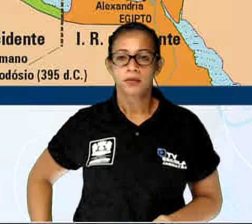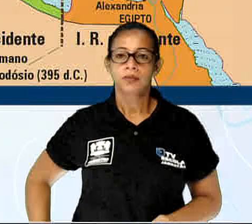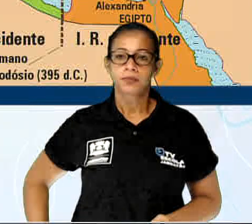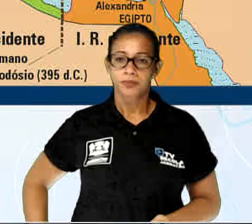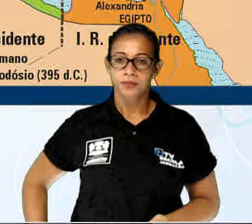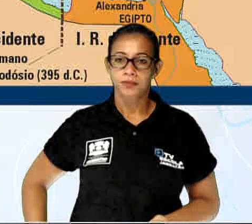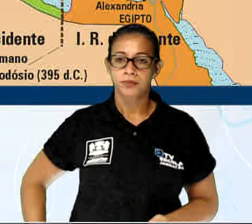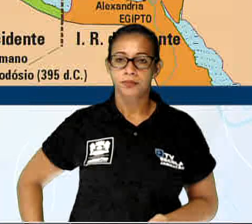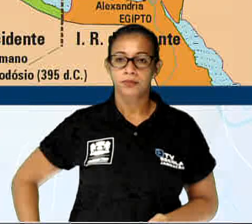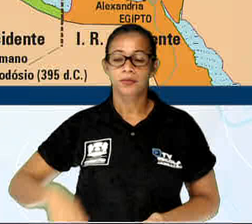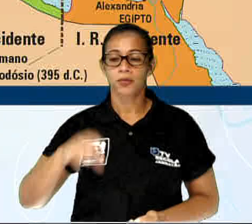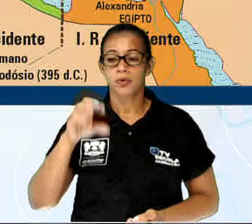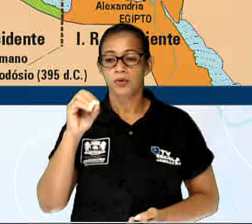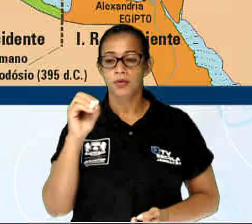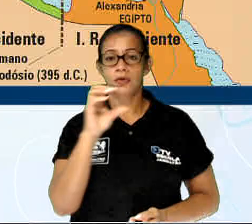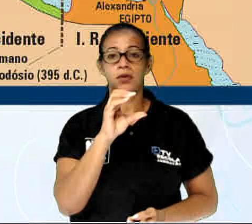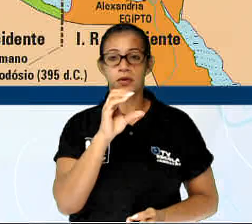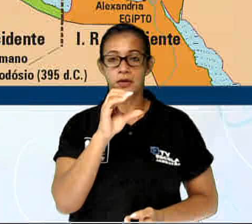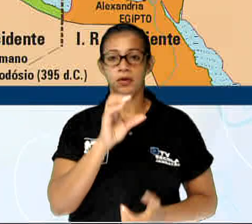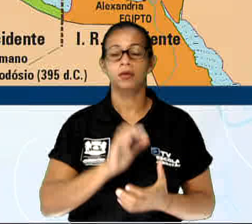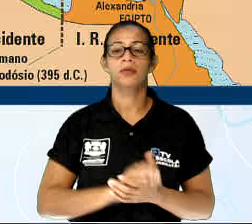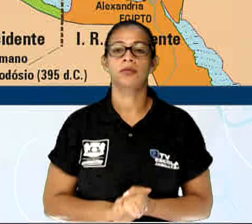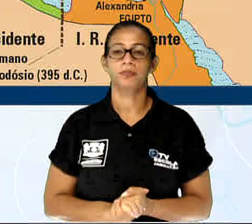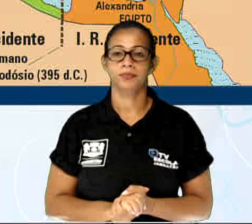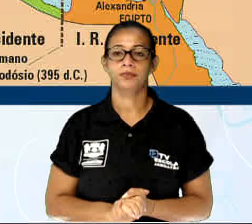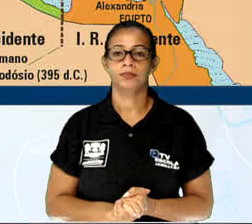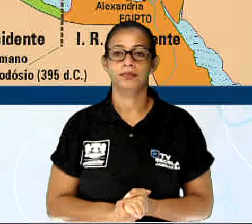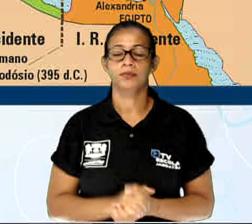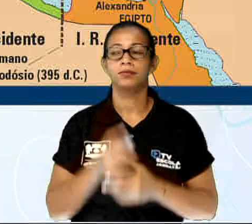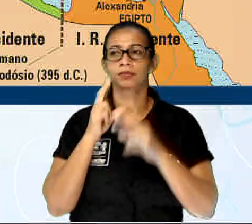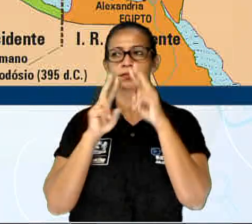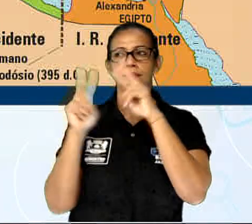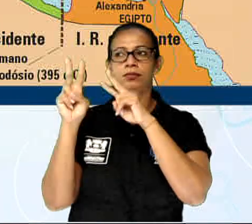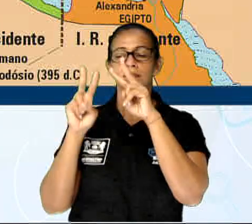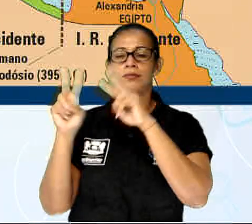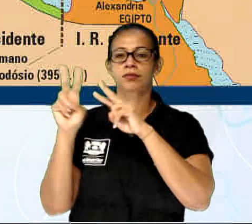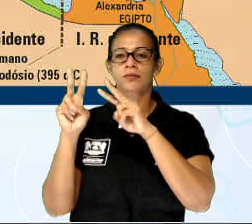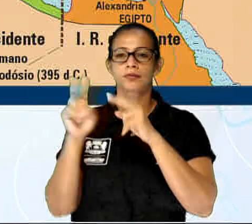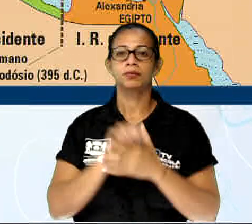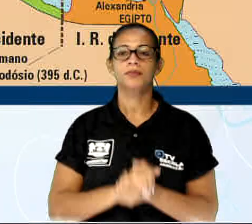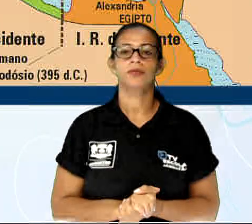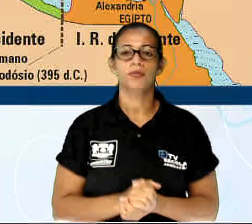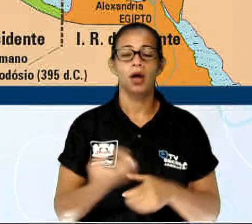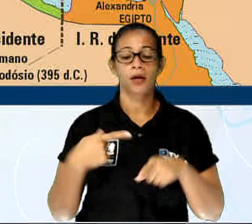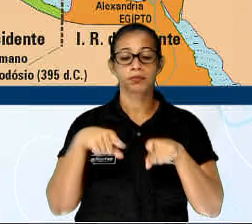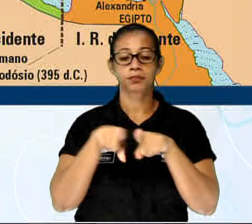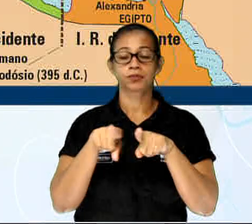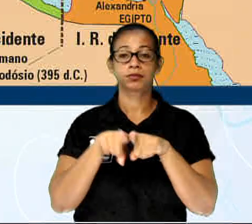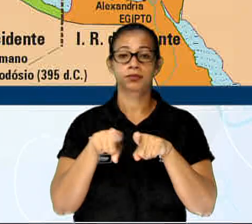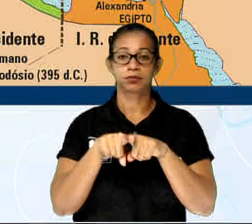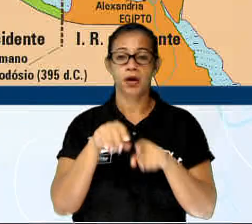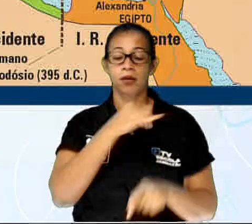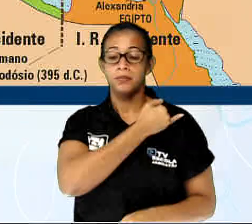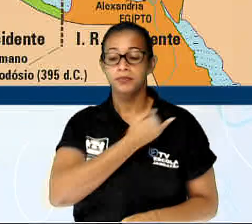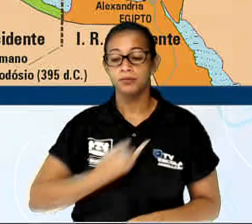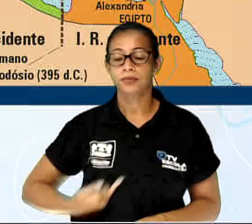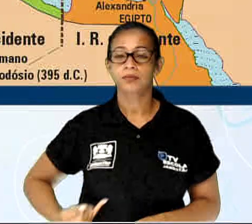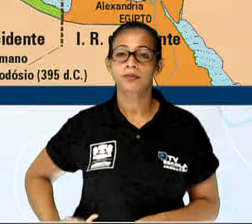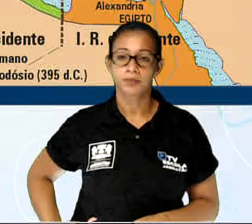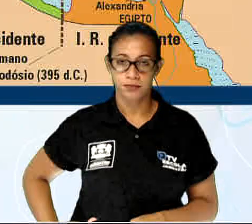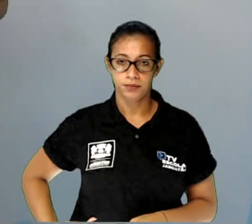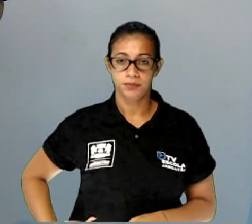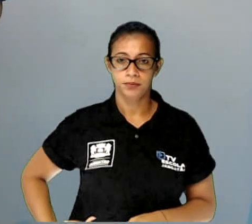seria em Roma. E aqui, nessa parte laranja, nós teríamos o Império Romano do Oriente, cujo sede seria